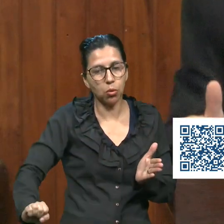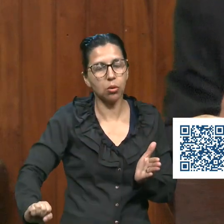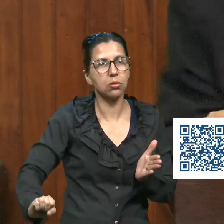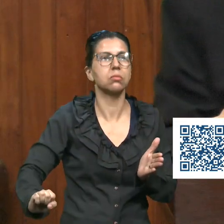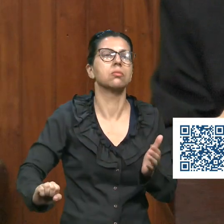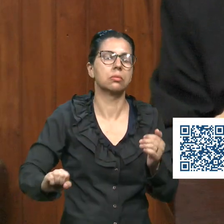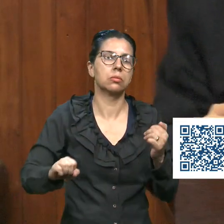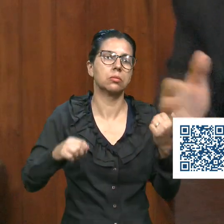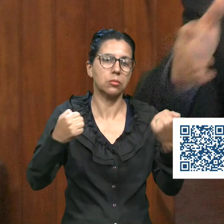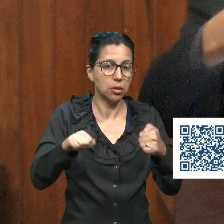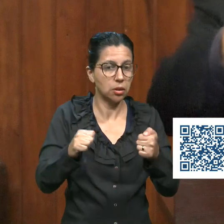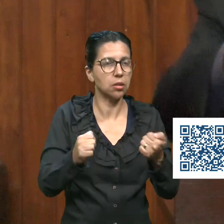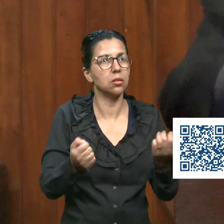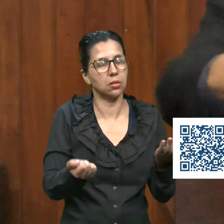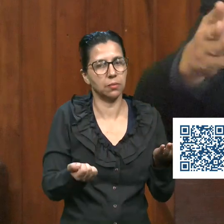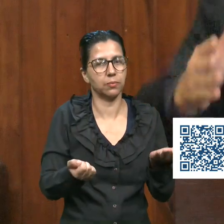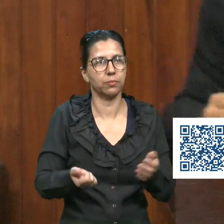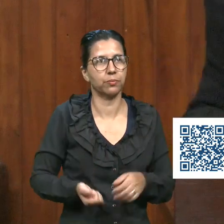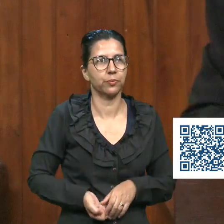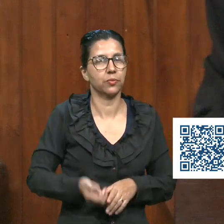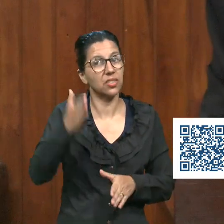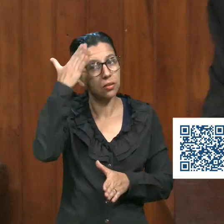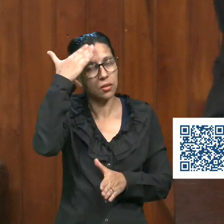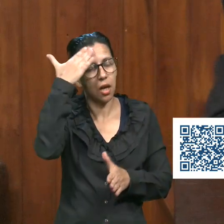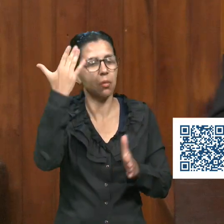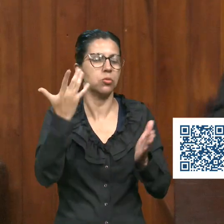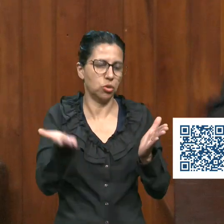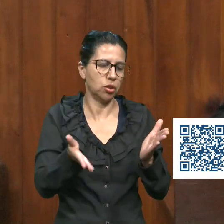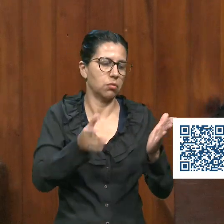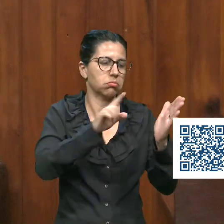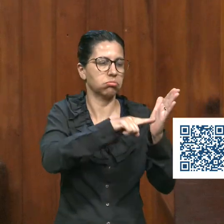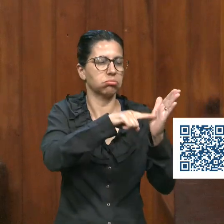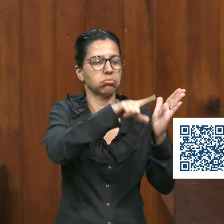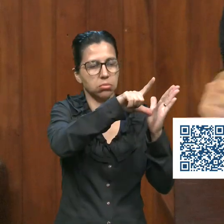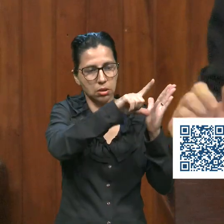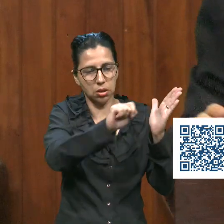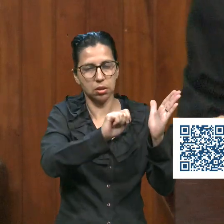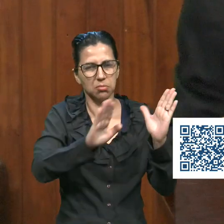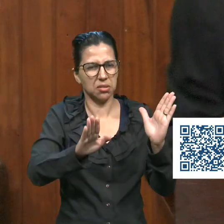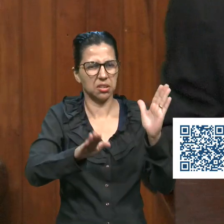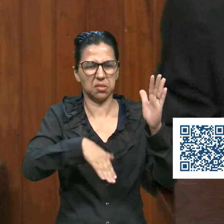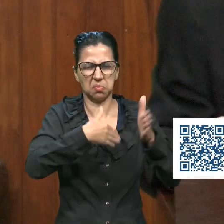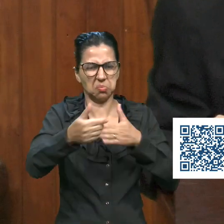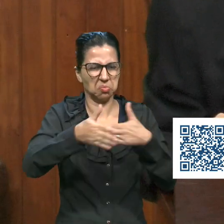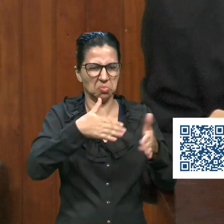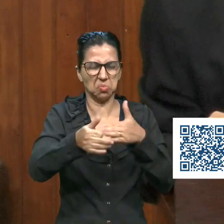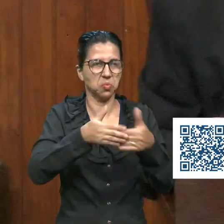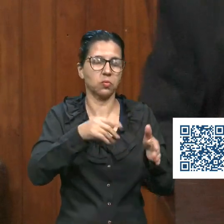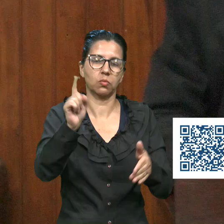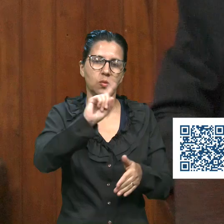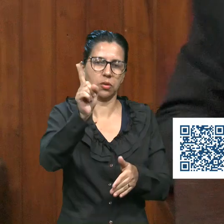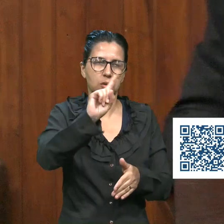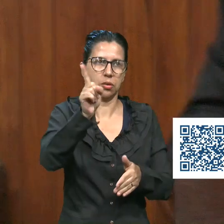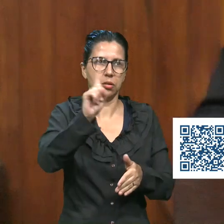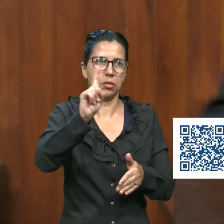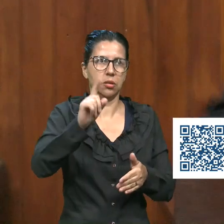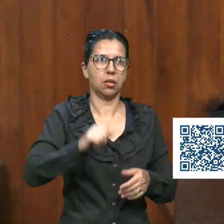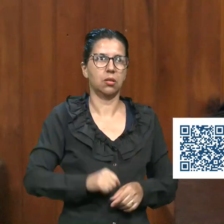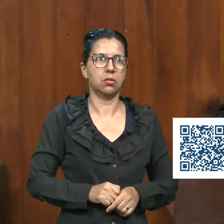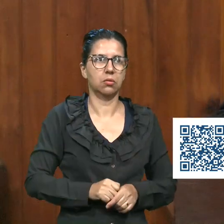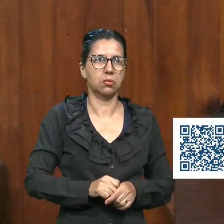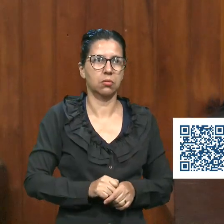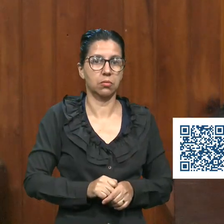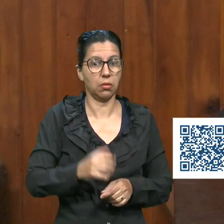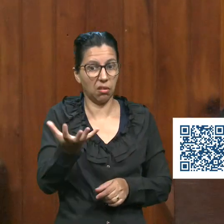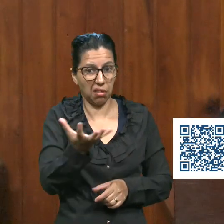está, já está prevista, mas o que se quer é uma maneira indiscriminada de fazer isso, não é? Induzindo a